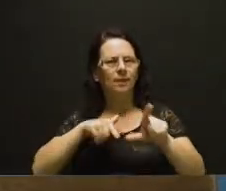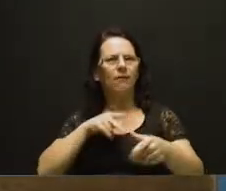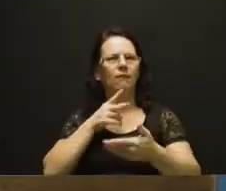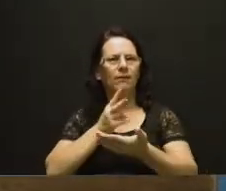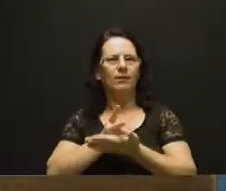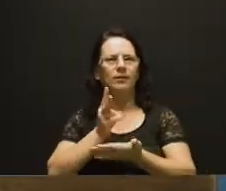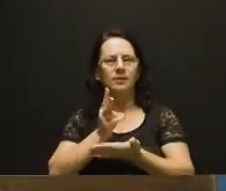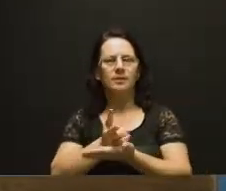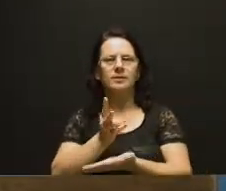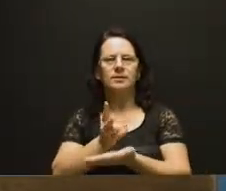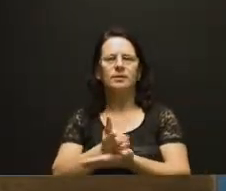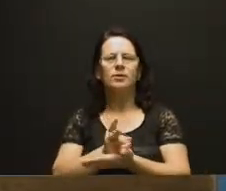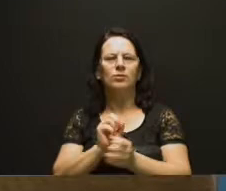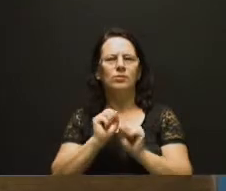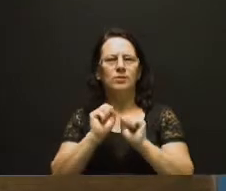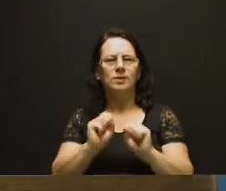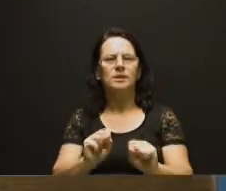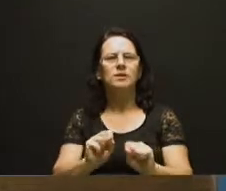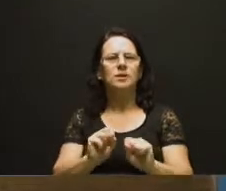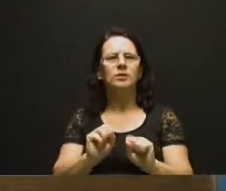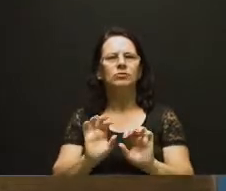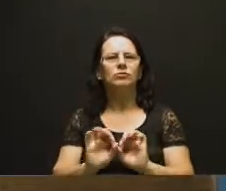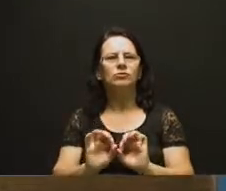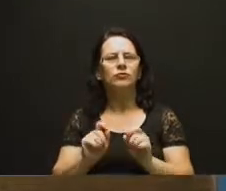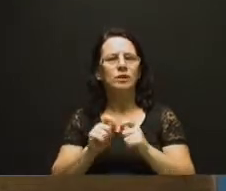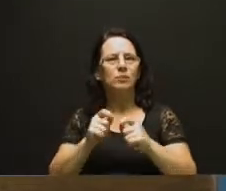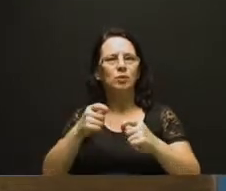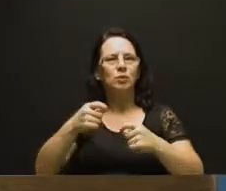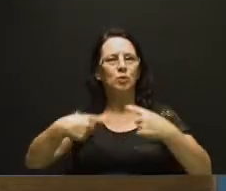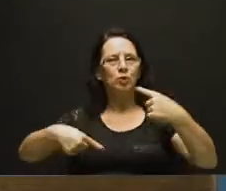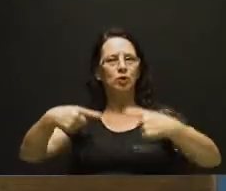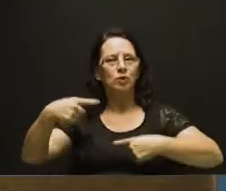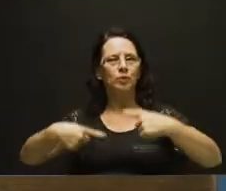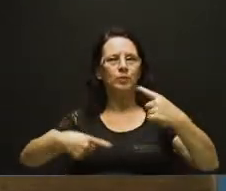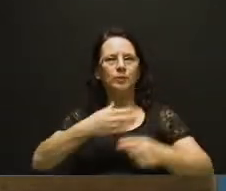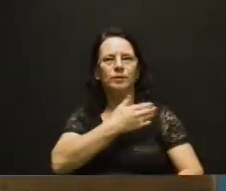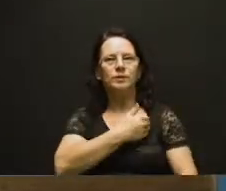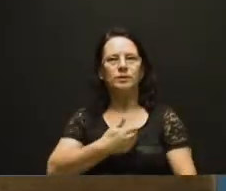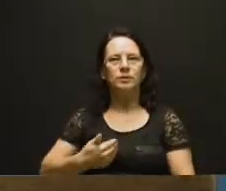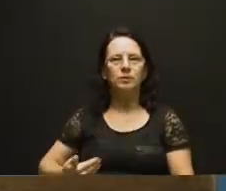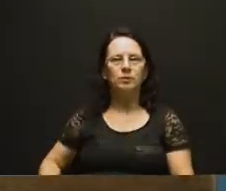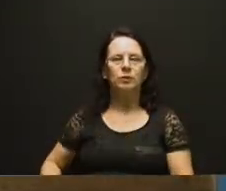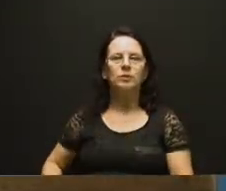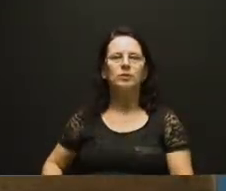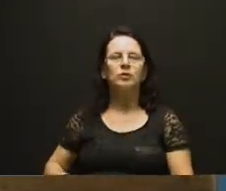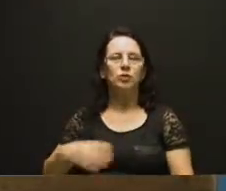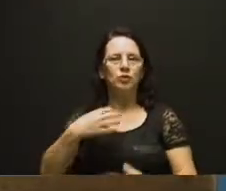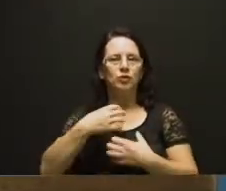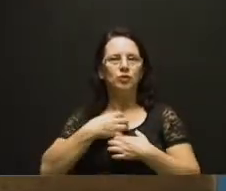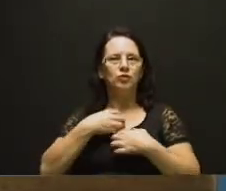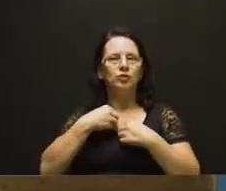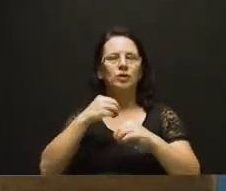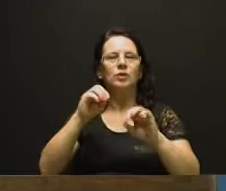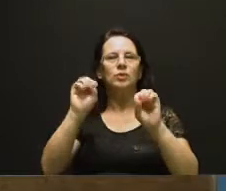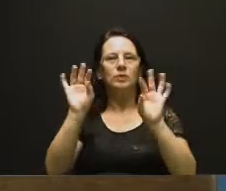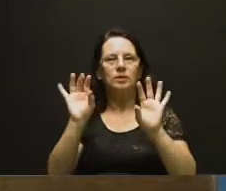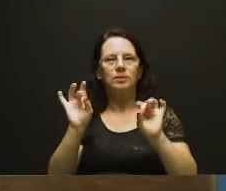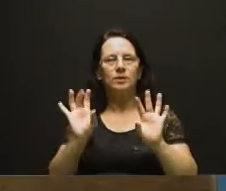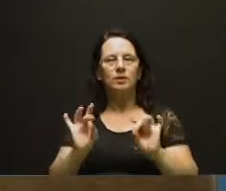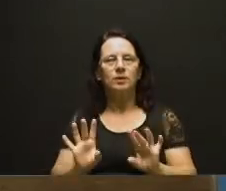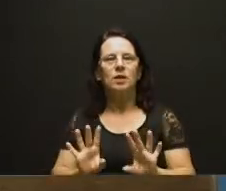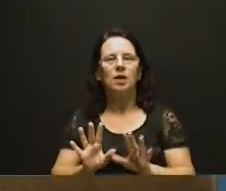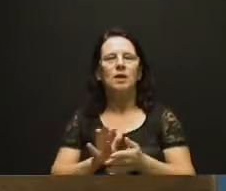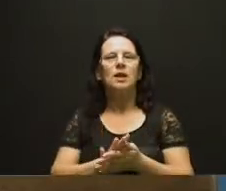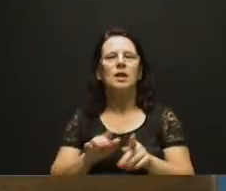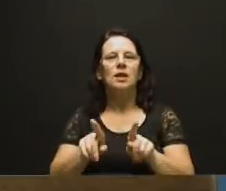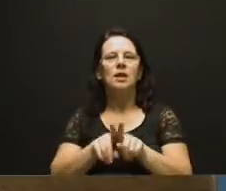para que nós possamos está realizando as políticas públicas de uma forma especial é voltada para